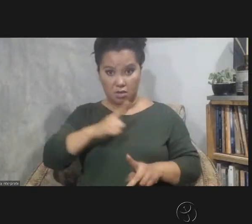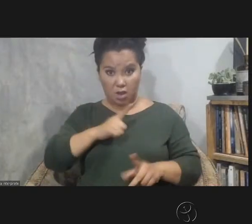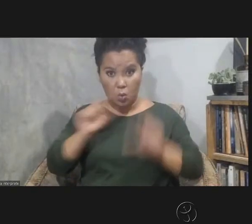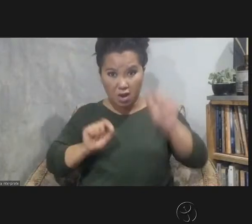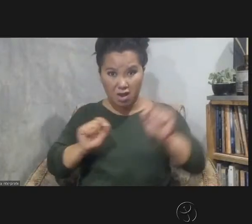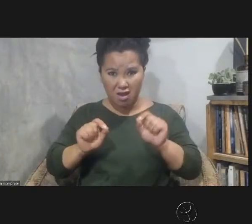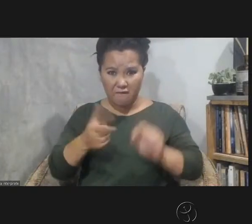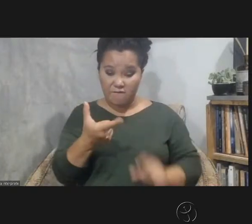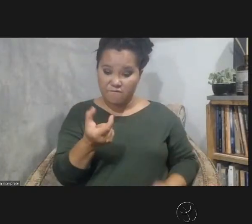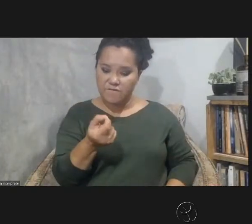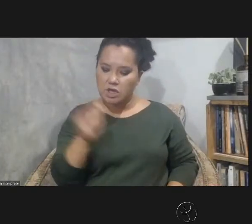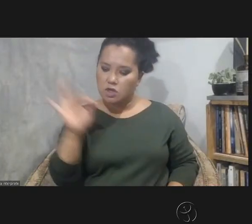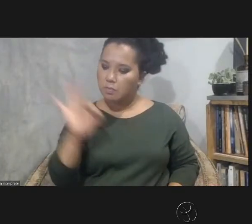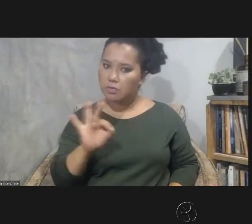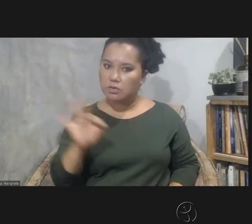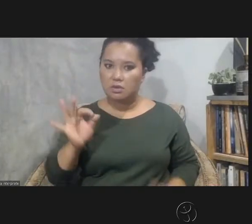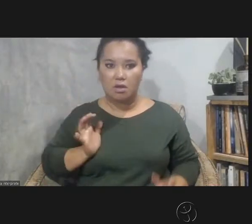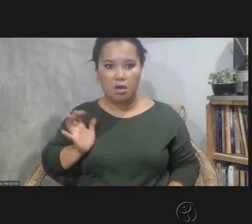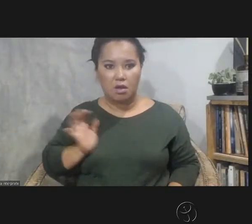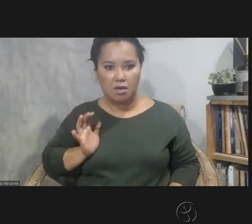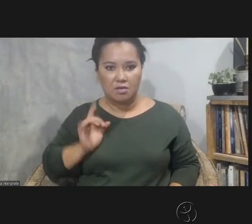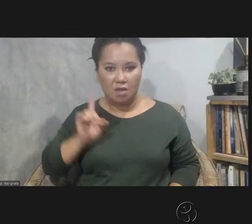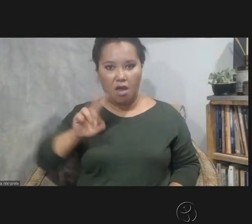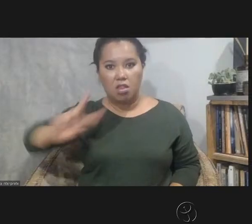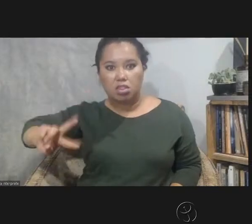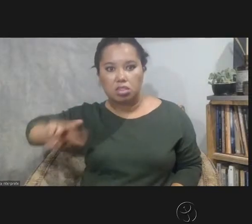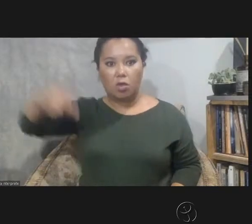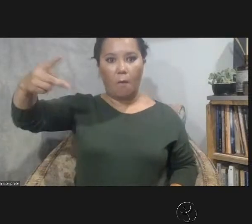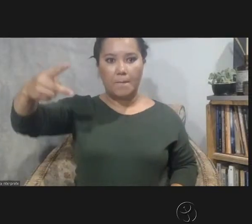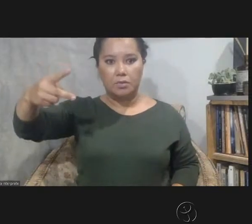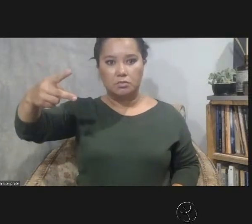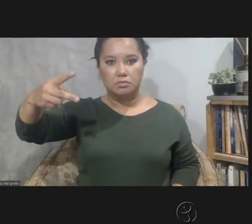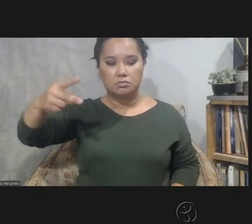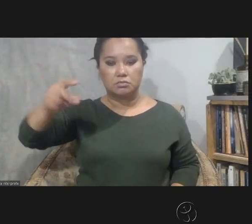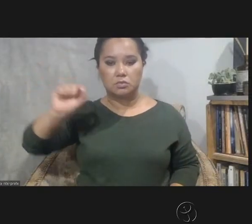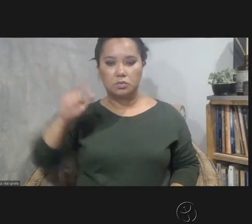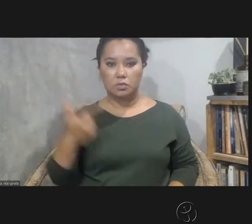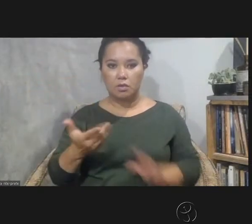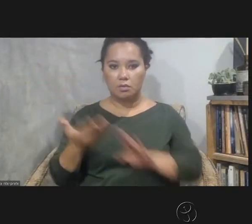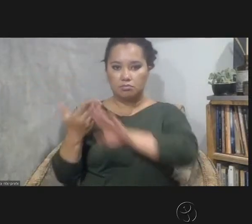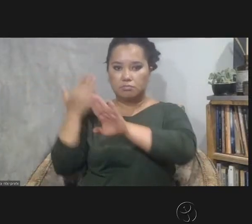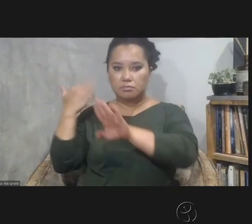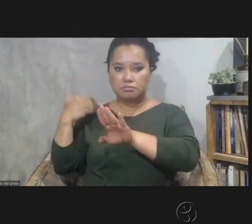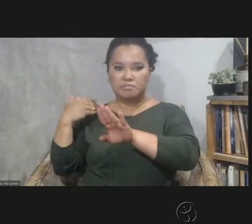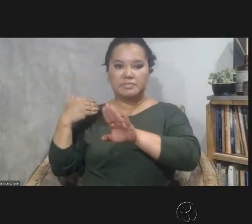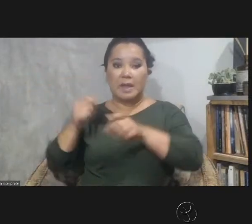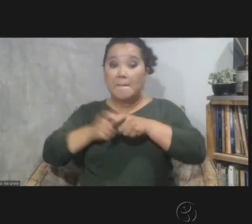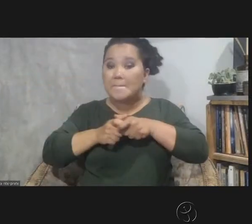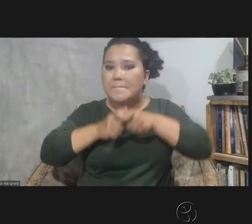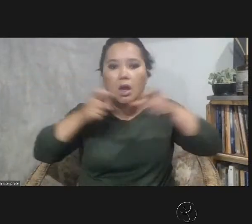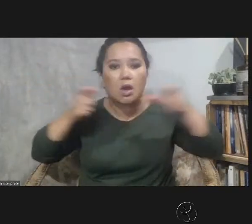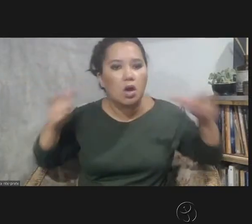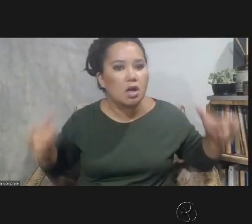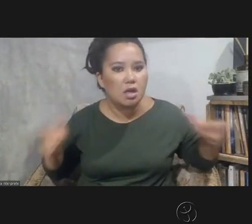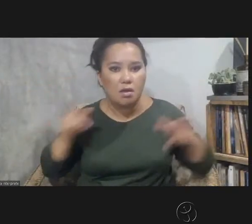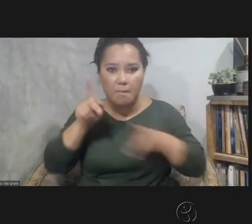Ronald Reagan foi eleito. A maioria da população sobrevive